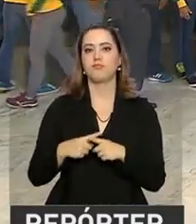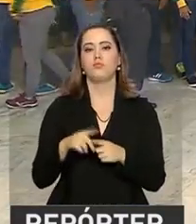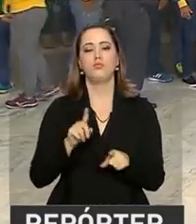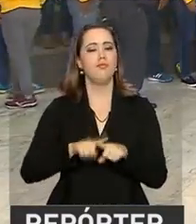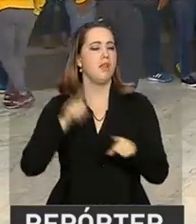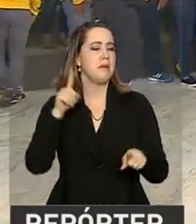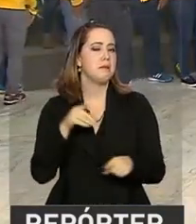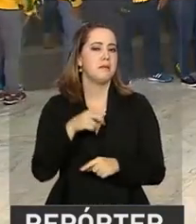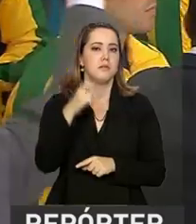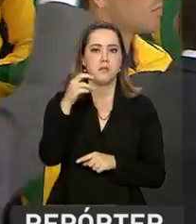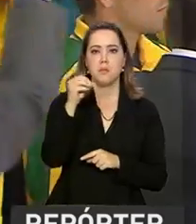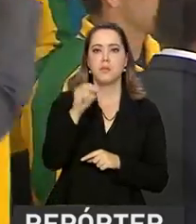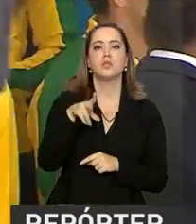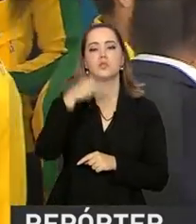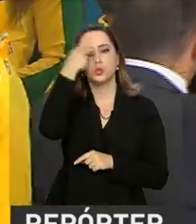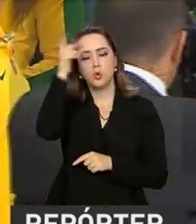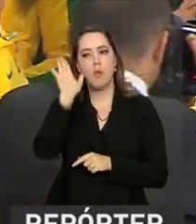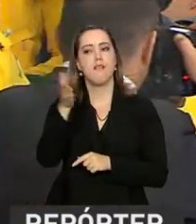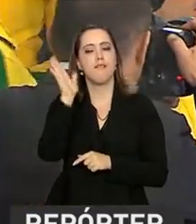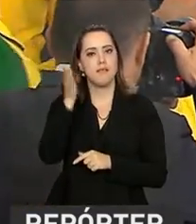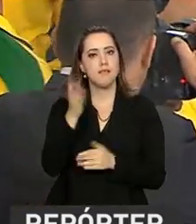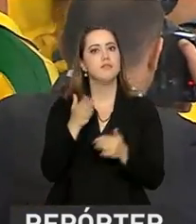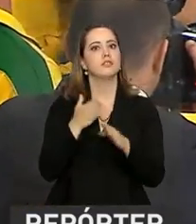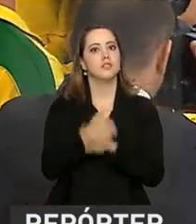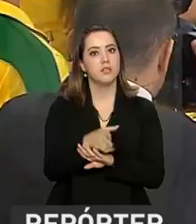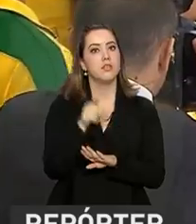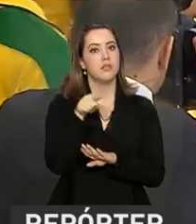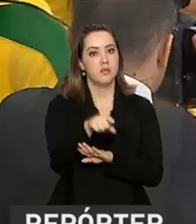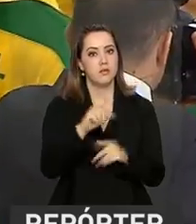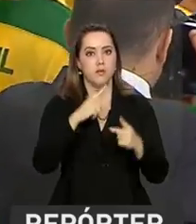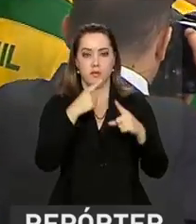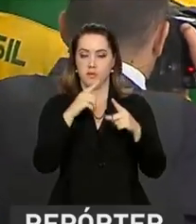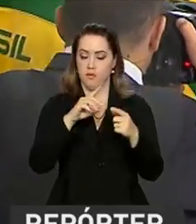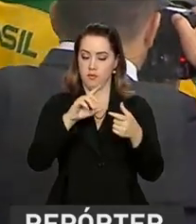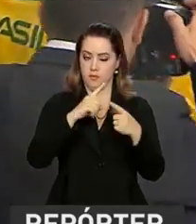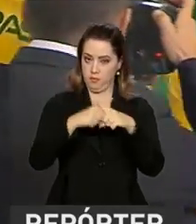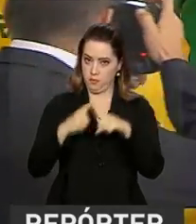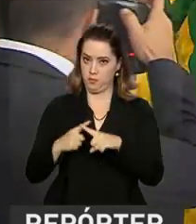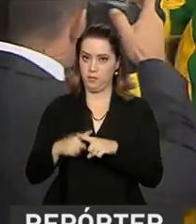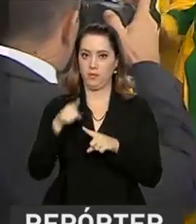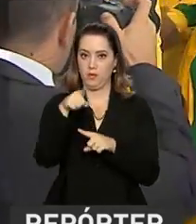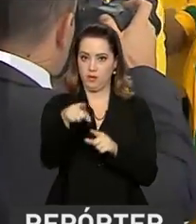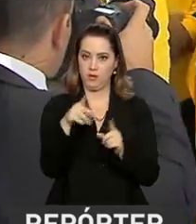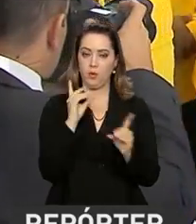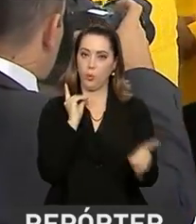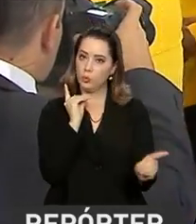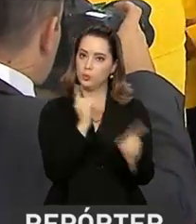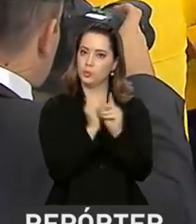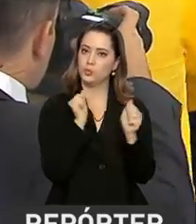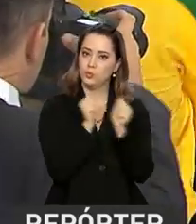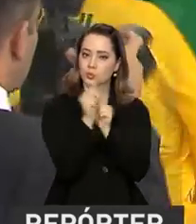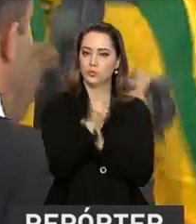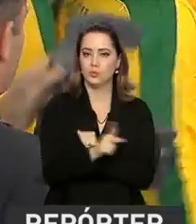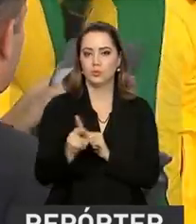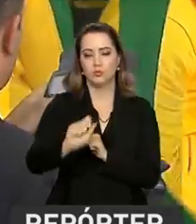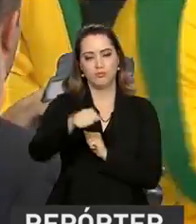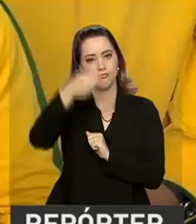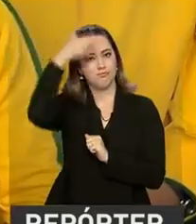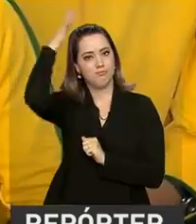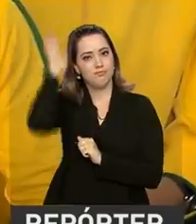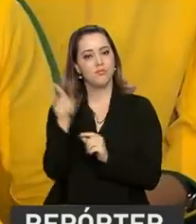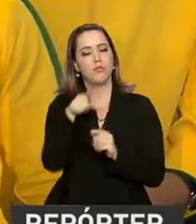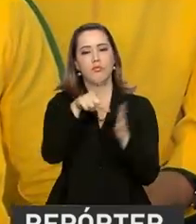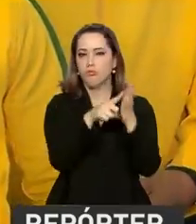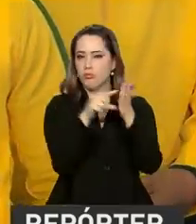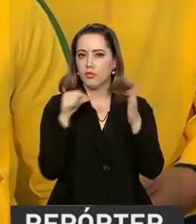50 esportistas já classificados para os Jogos foram recebidos pelo presidente em exercício Michel Temer no Palácio do Planalto. No encontro,